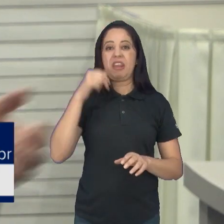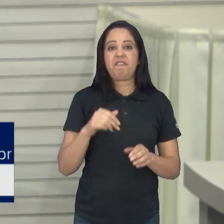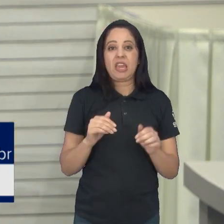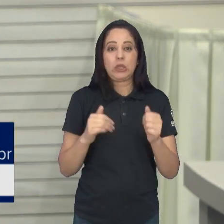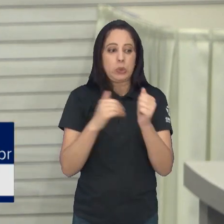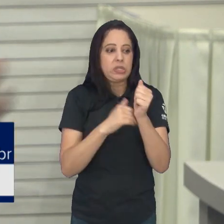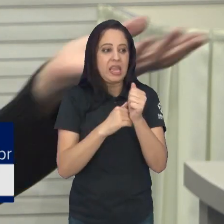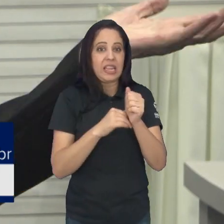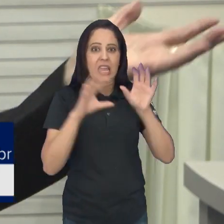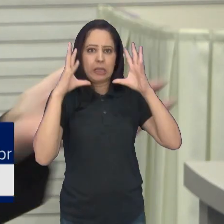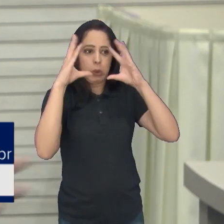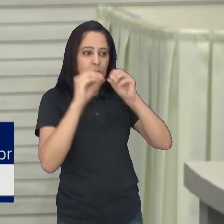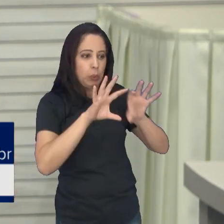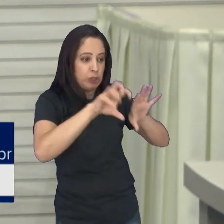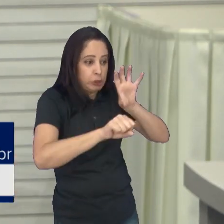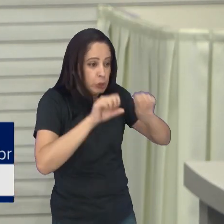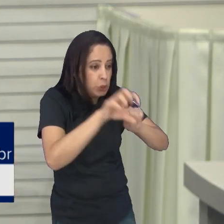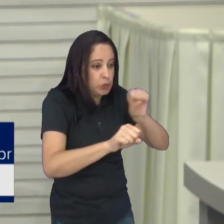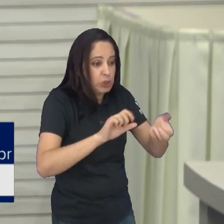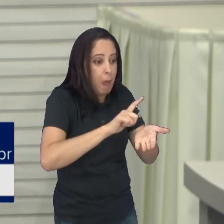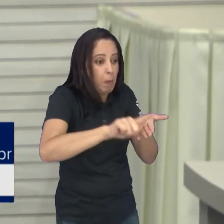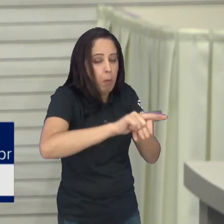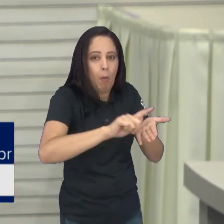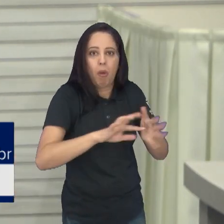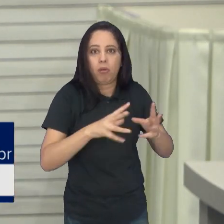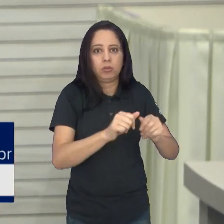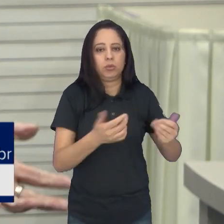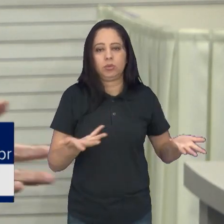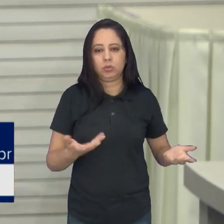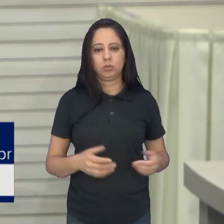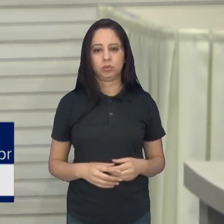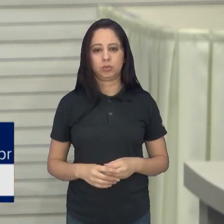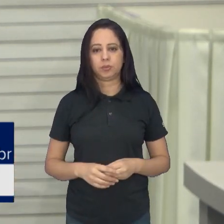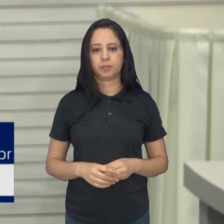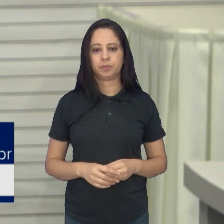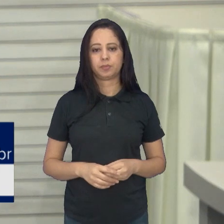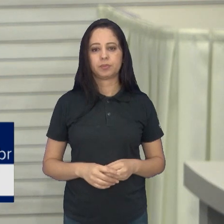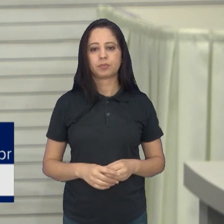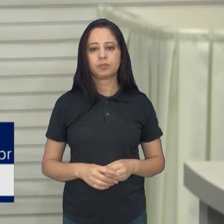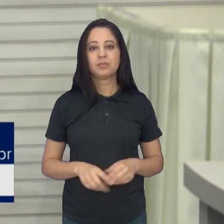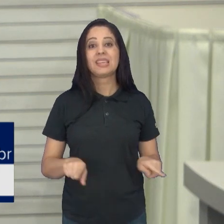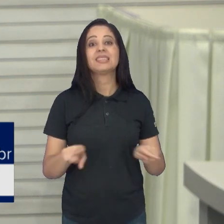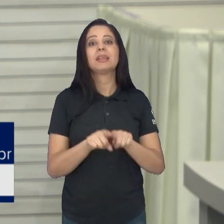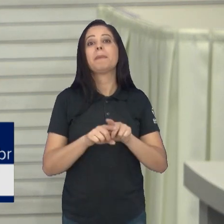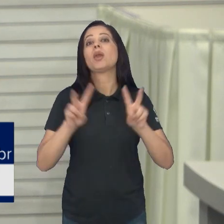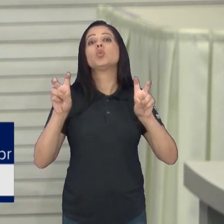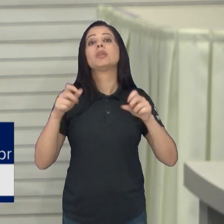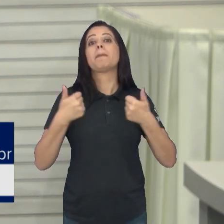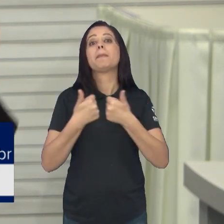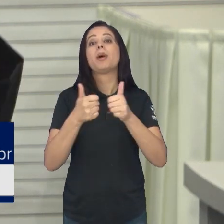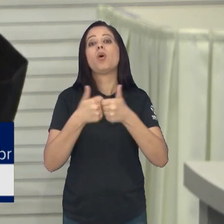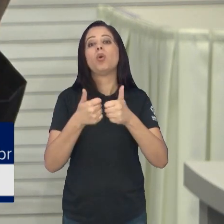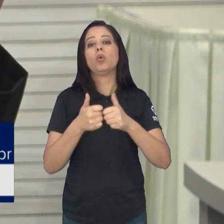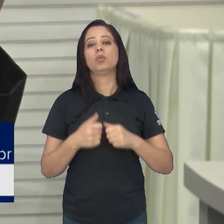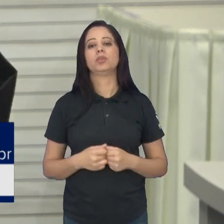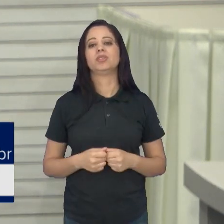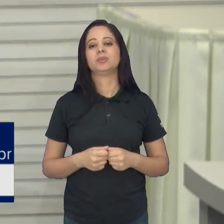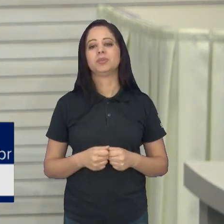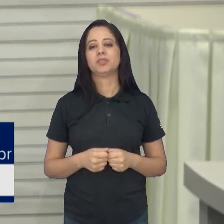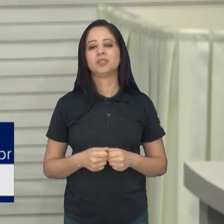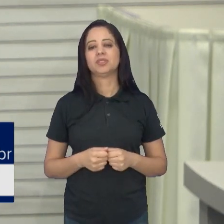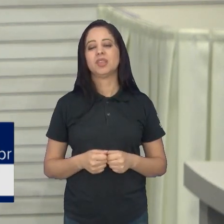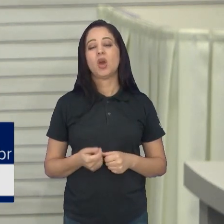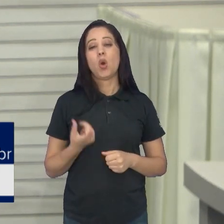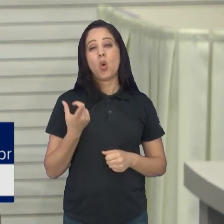nós denunciamos e dizer que estava tudo certo. E falar que a respeito dos ônibus, que o dinheiro que está gastando-se